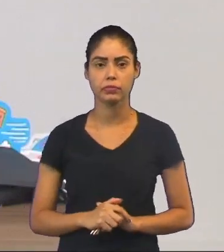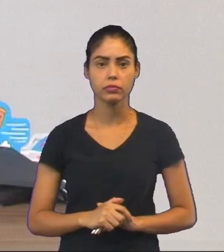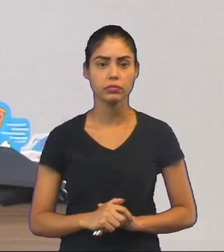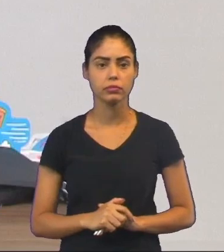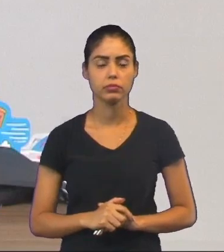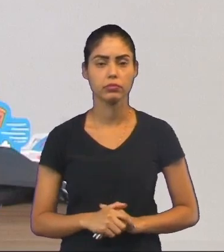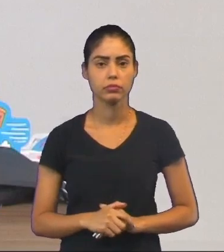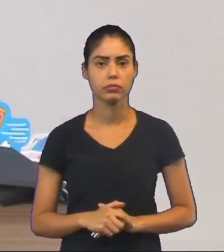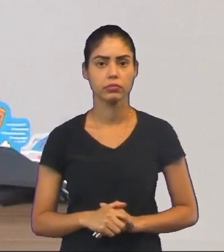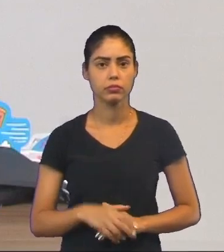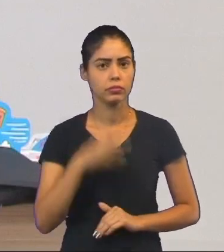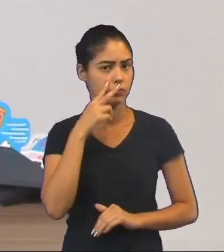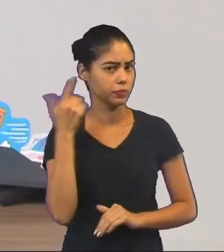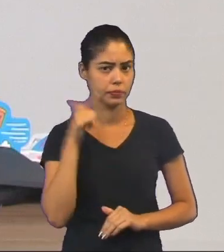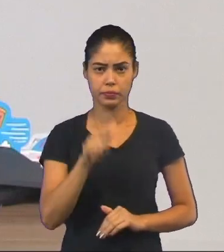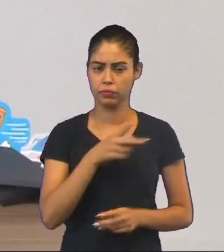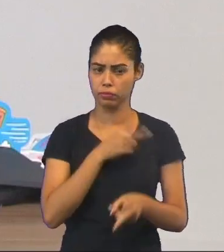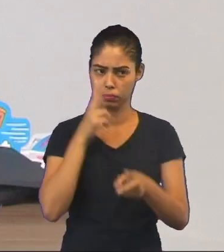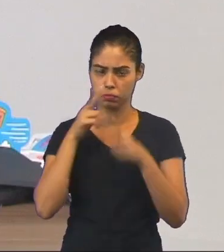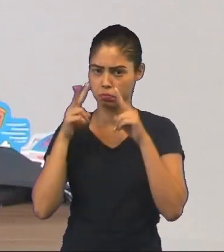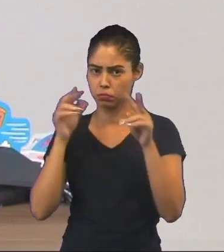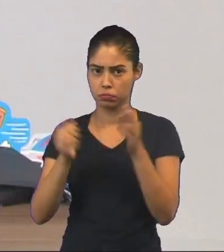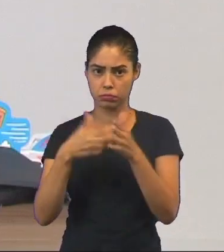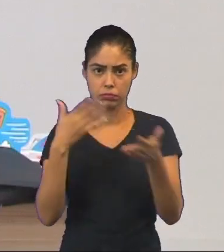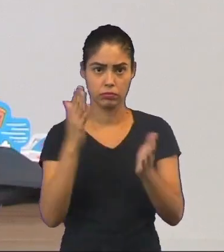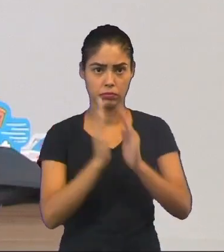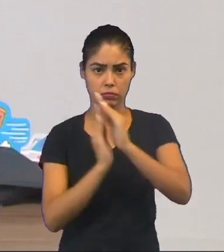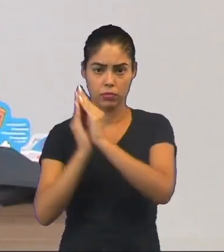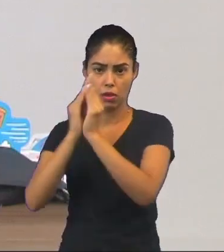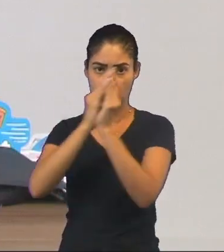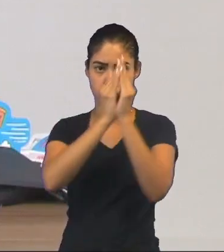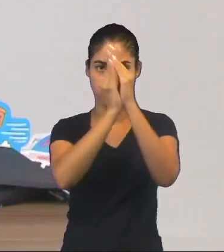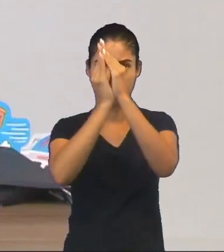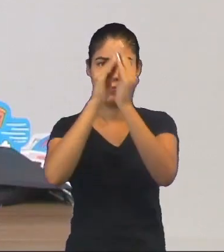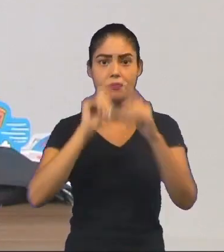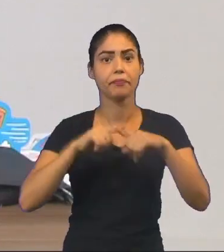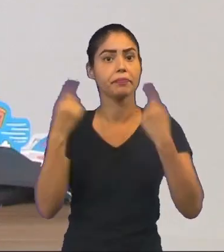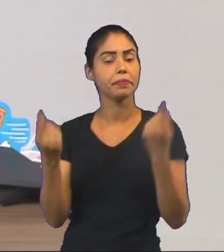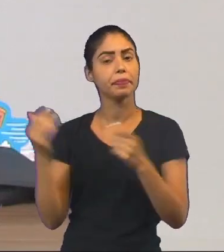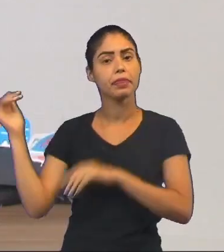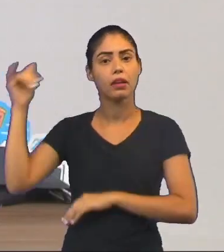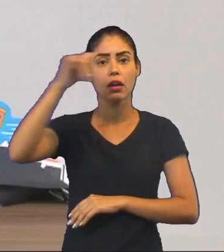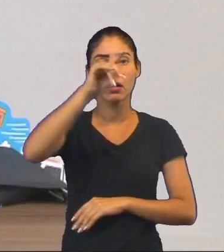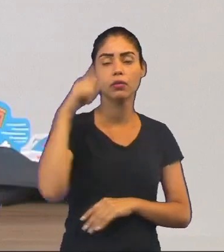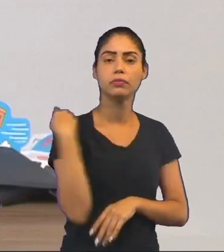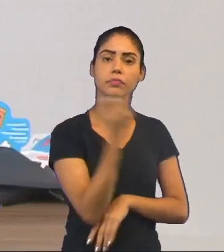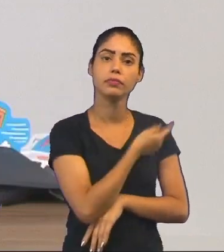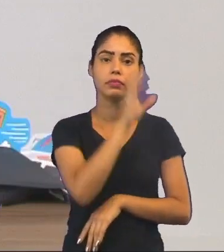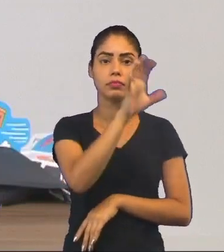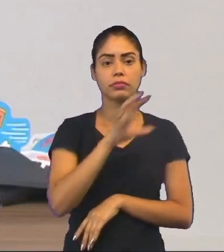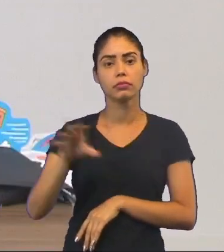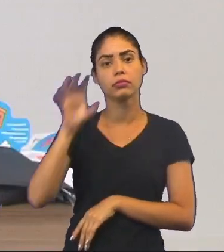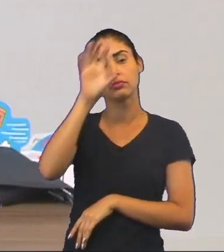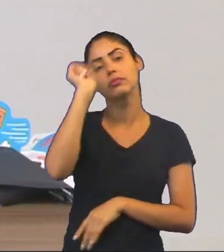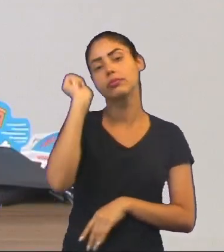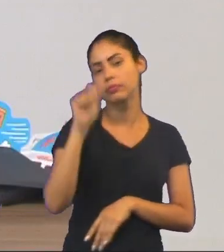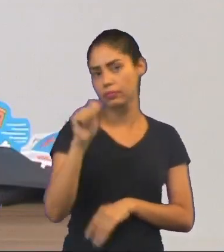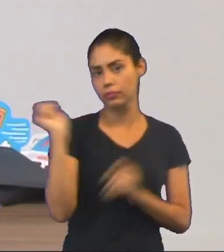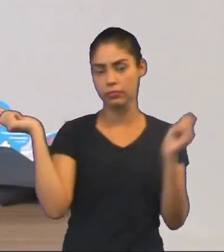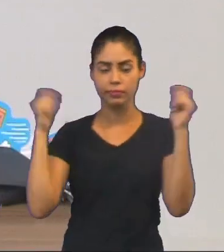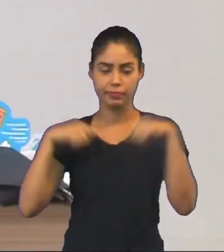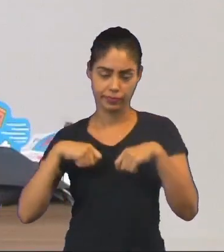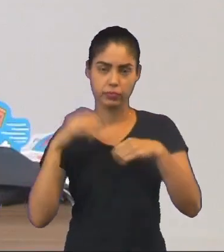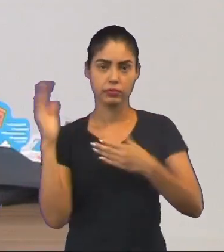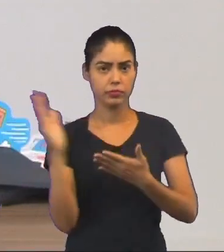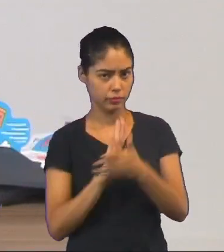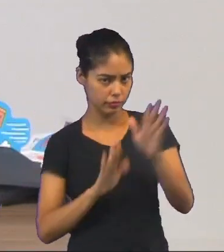Nós não conseguimos ver muitos, certo? Mas avião na nossa região, sim, é possível,